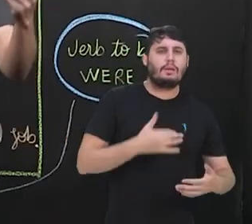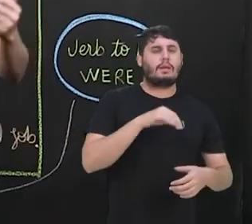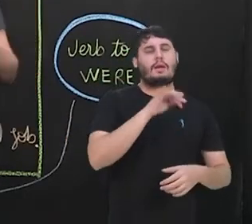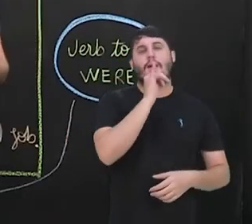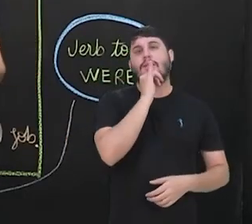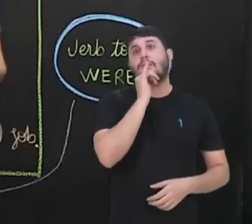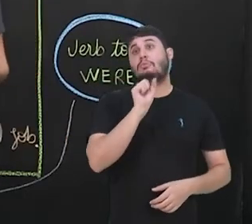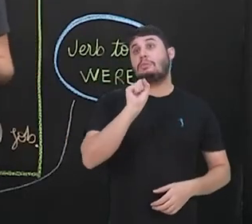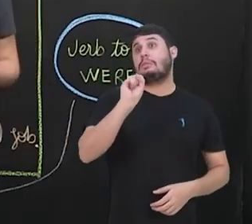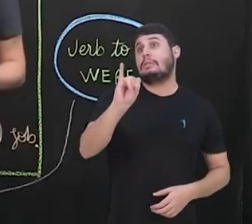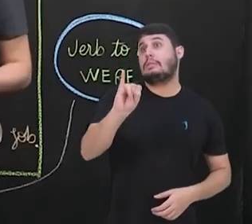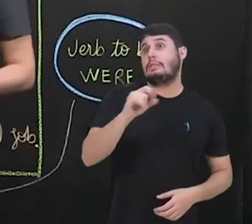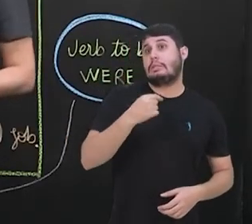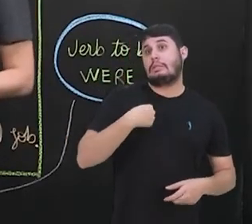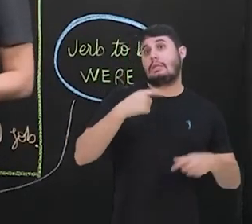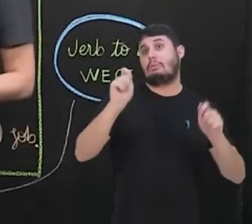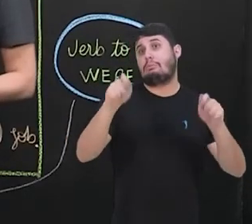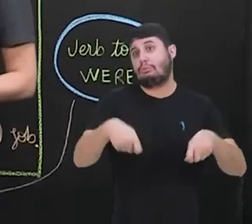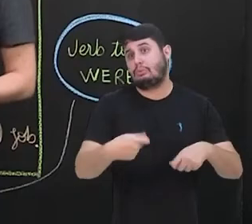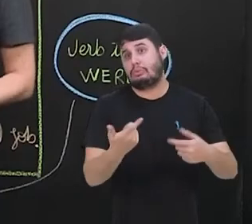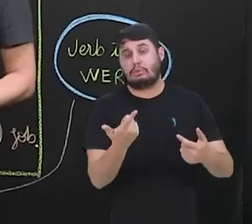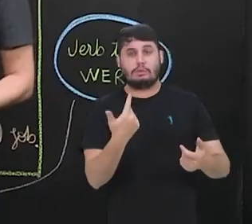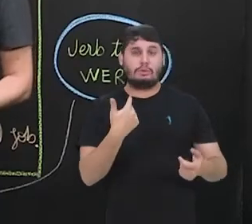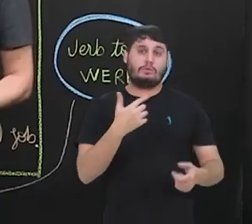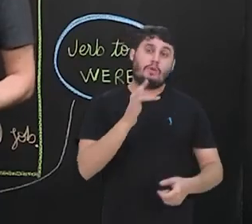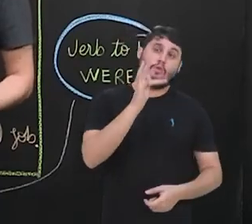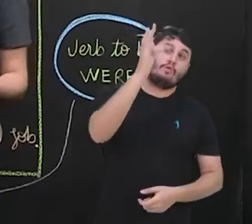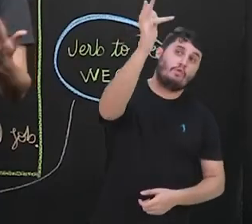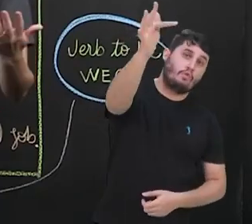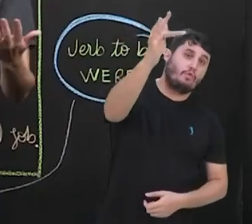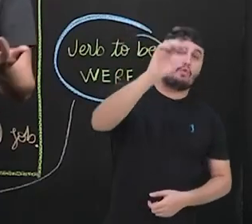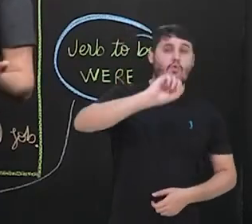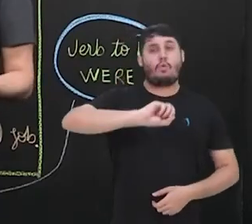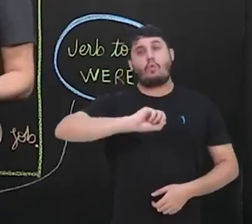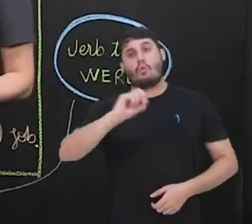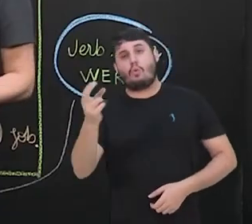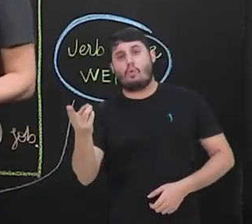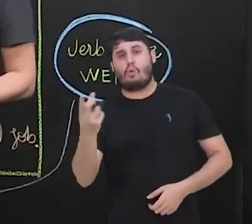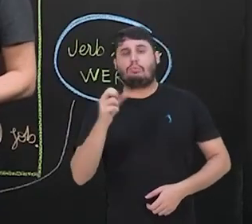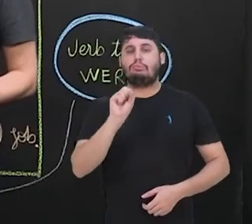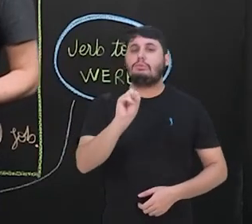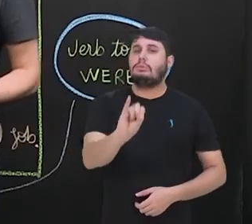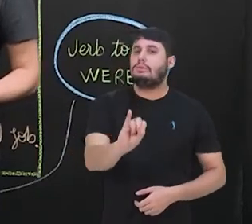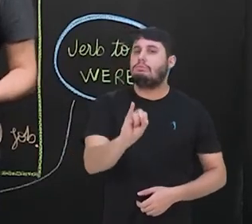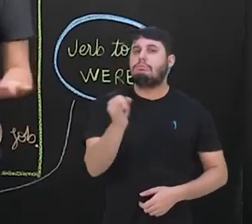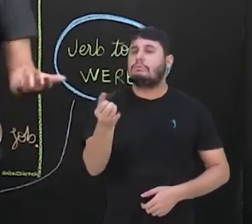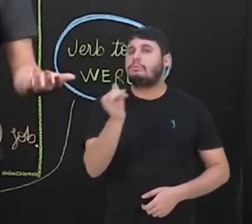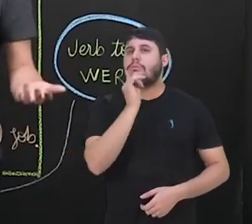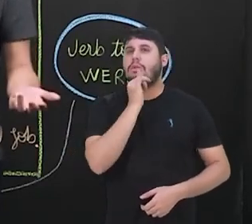e eu, de forma possível no futuro ou